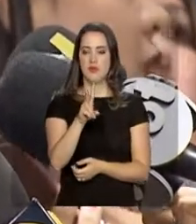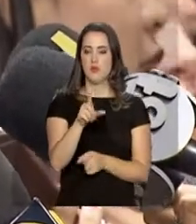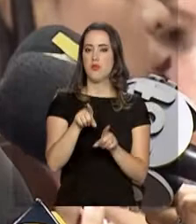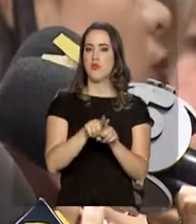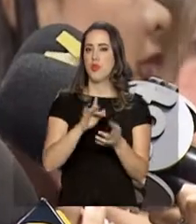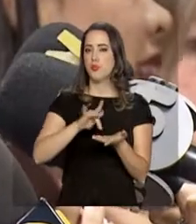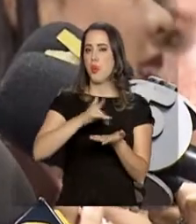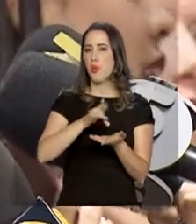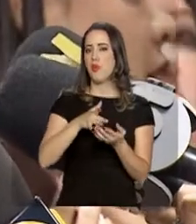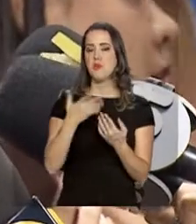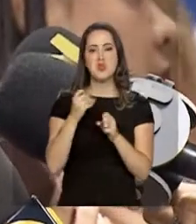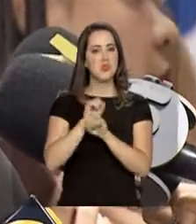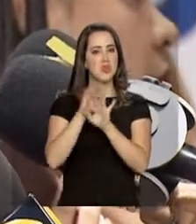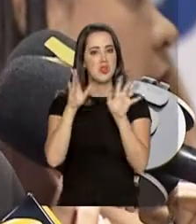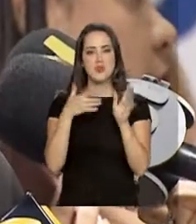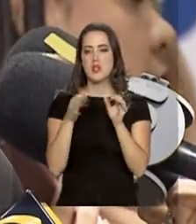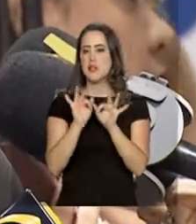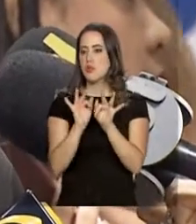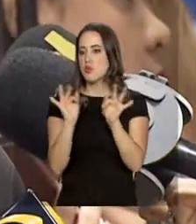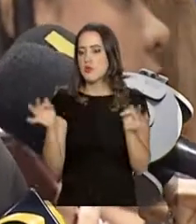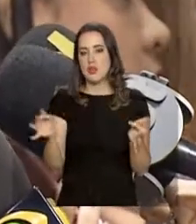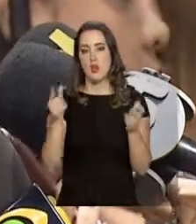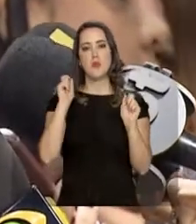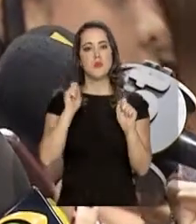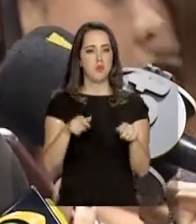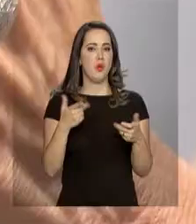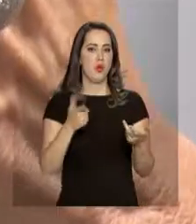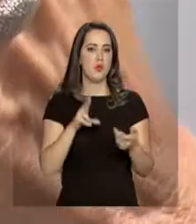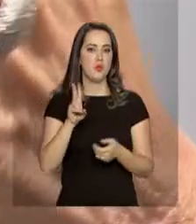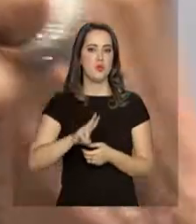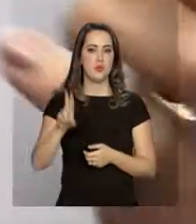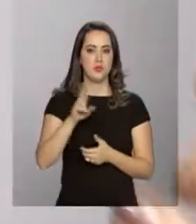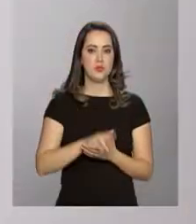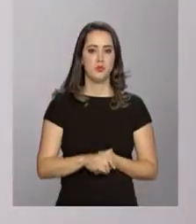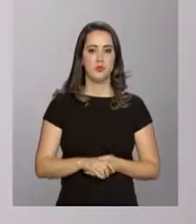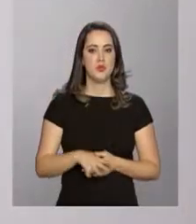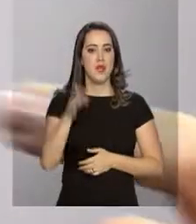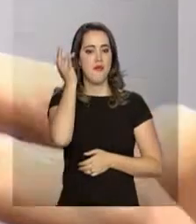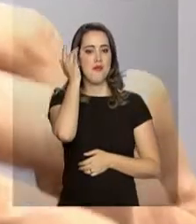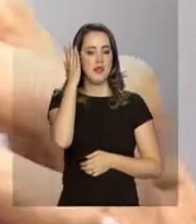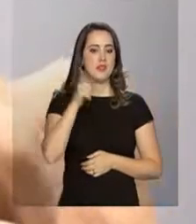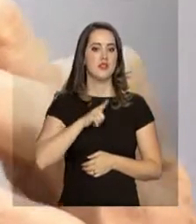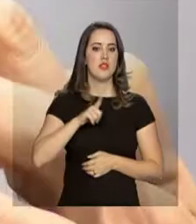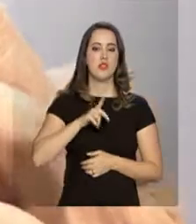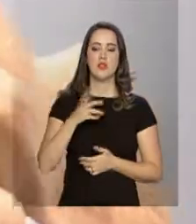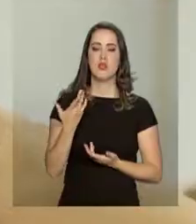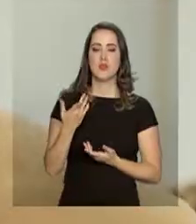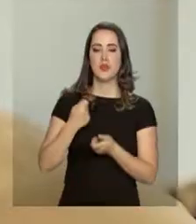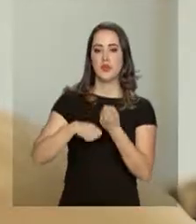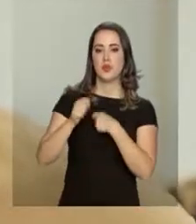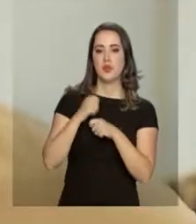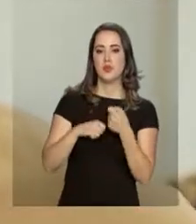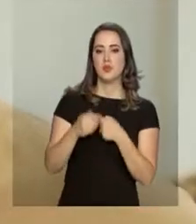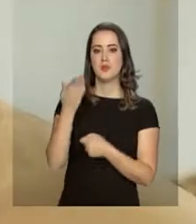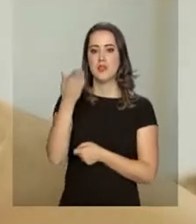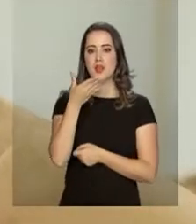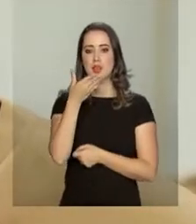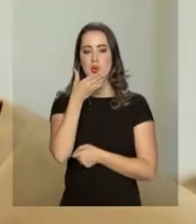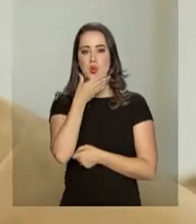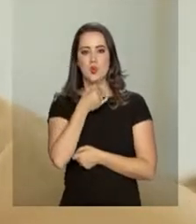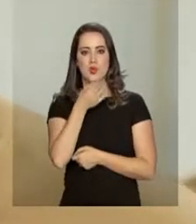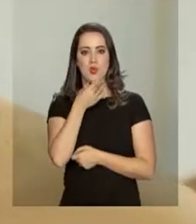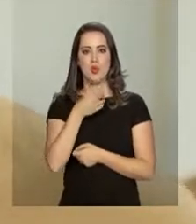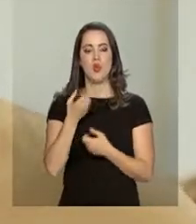transparente e principalmente de modo simples e eficiente essa facilidade teria poupado baiano bruno de